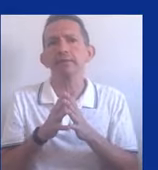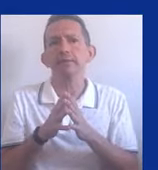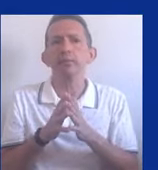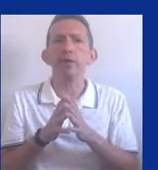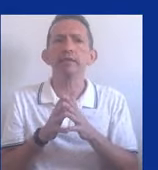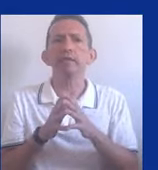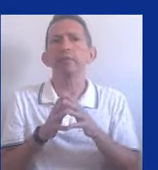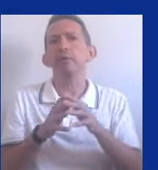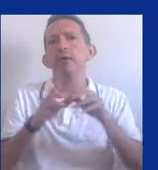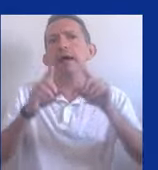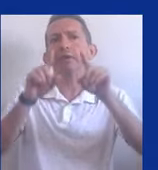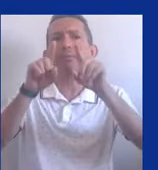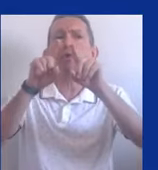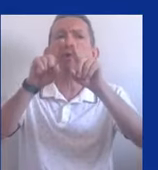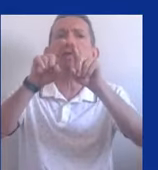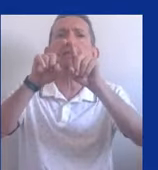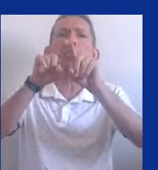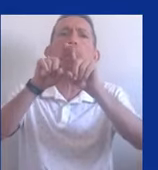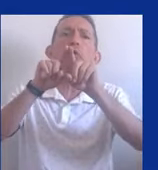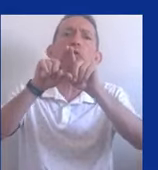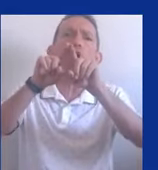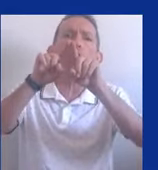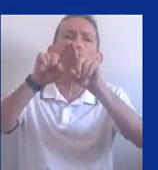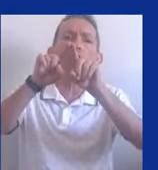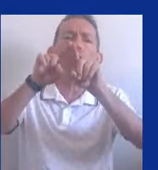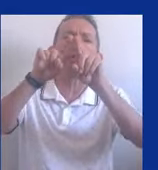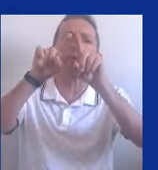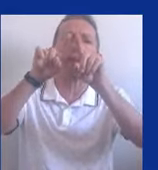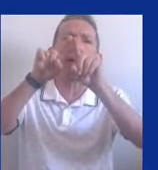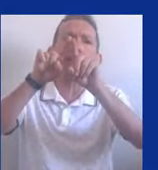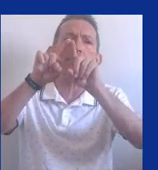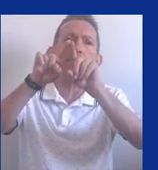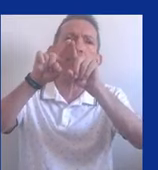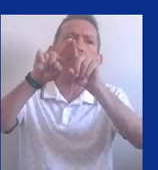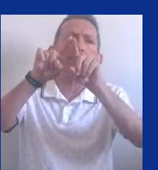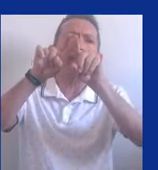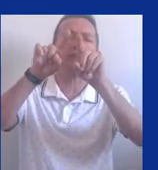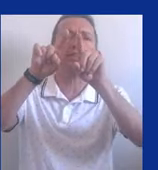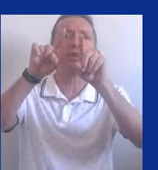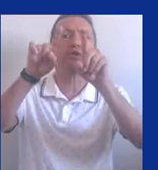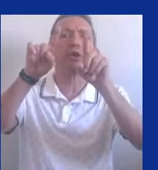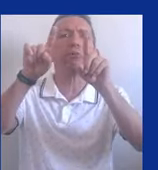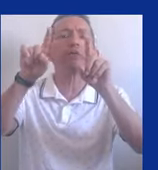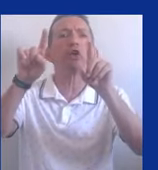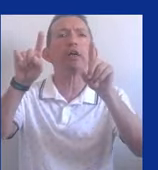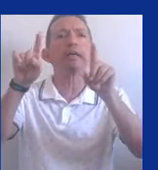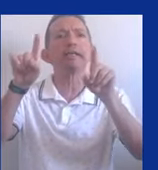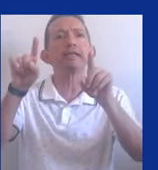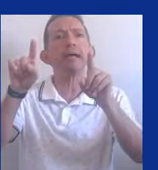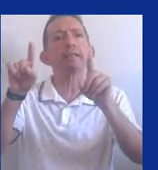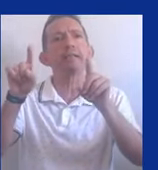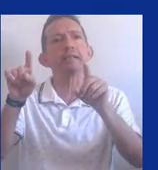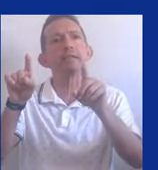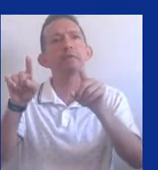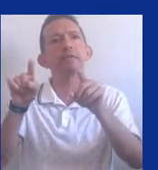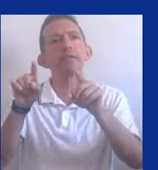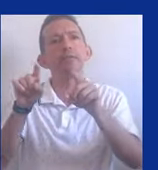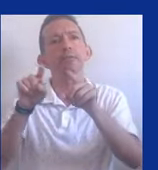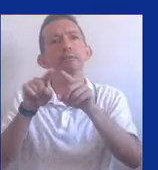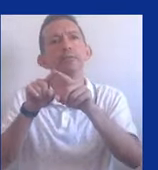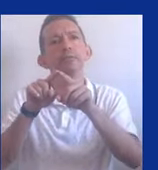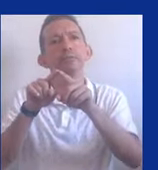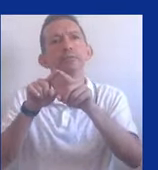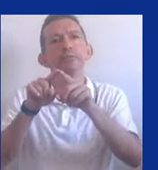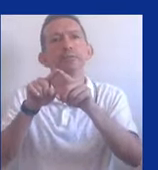diferença. Por exemplo, as proteínas que compõem o coloide no ectoplasma, elas estão geralmente organizadas nessa